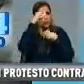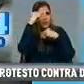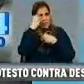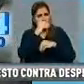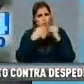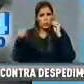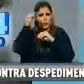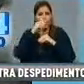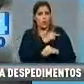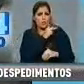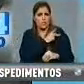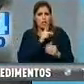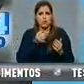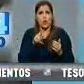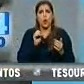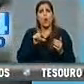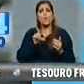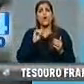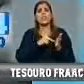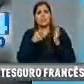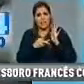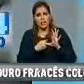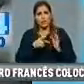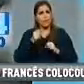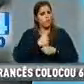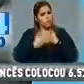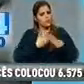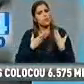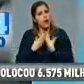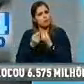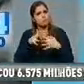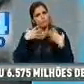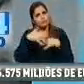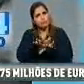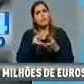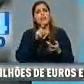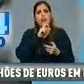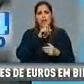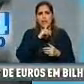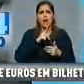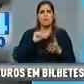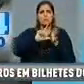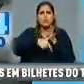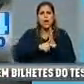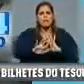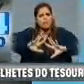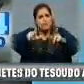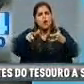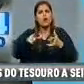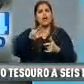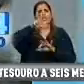universidades e politécnicos funcionarem em rede, por exemplo, mestrados conjuntos, doutoramentos conjuntos, projetos de desenvolvimento regional que possam